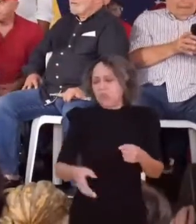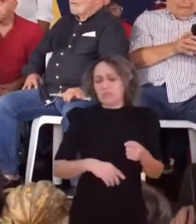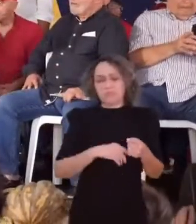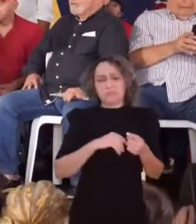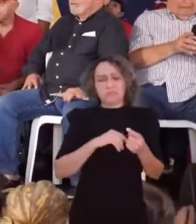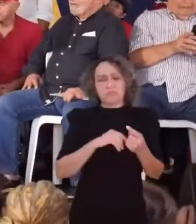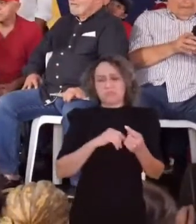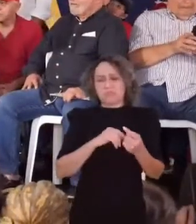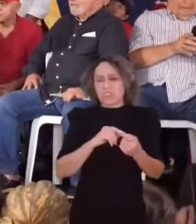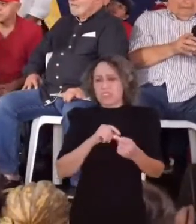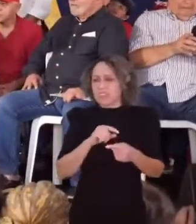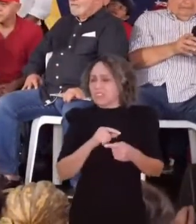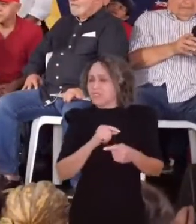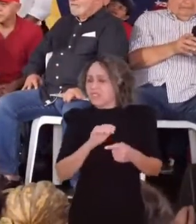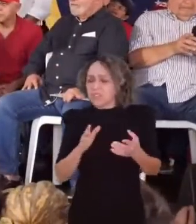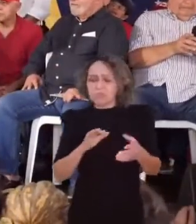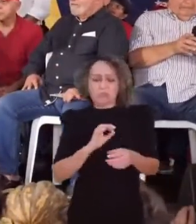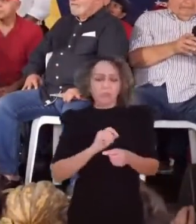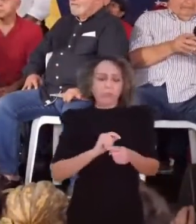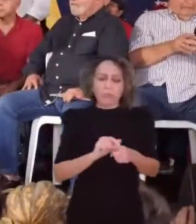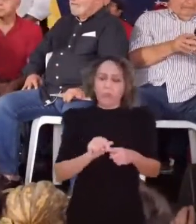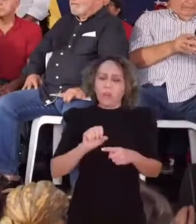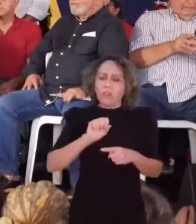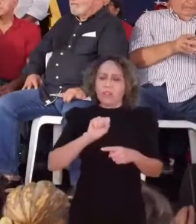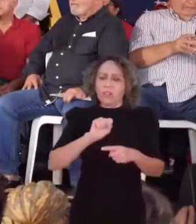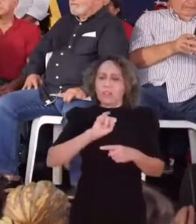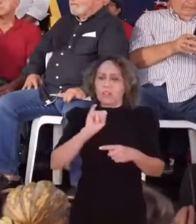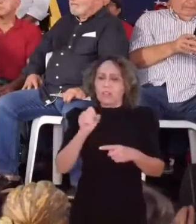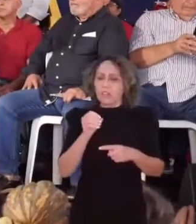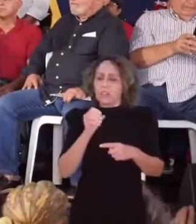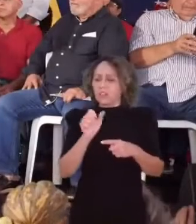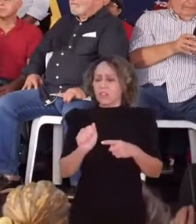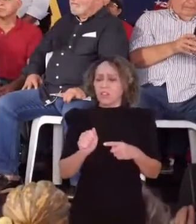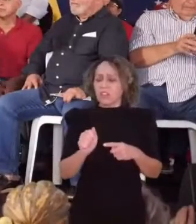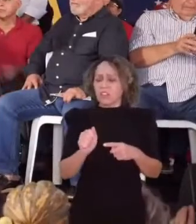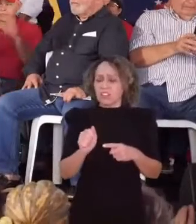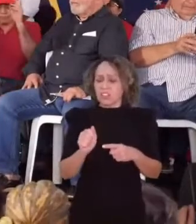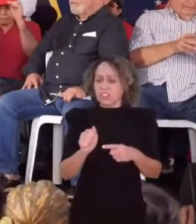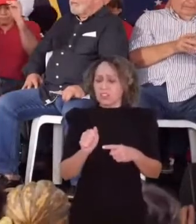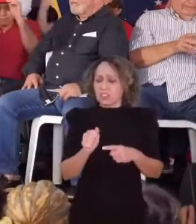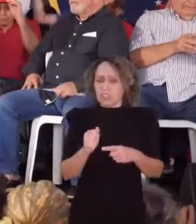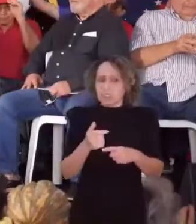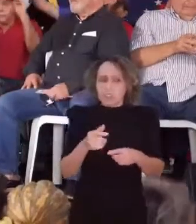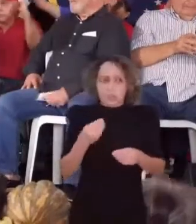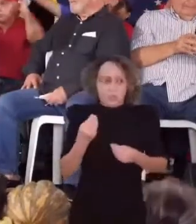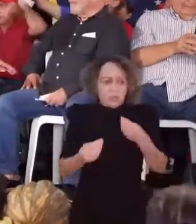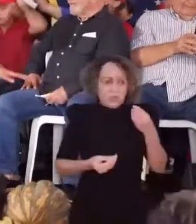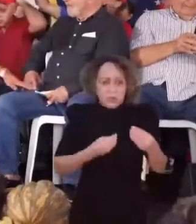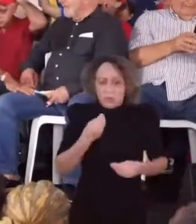produzir ovo orgânico. E aí, o burguesão, o bom burguês,